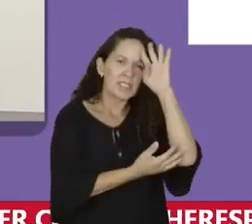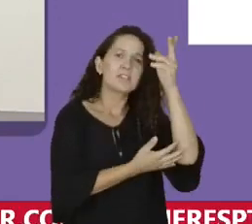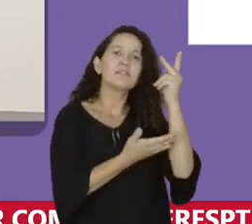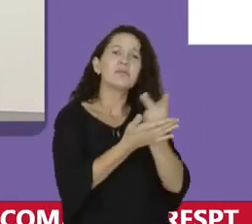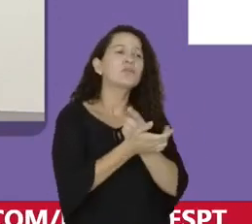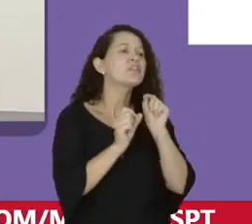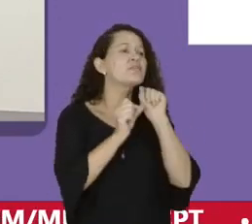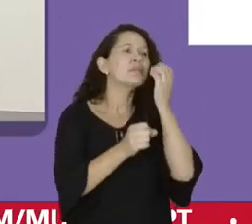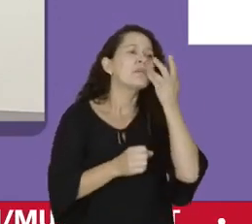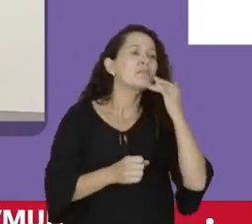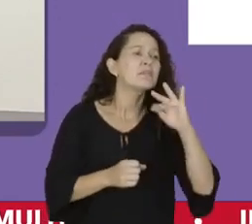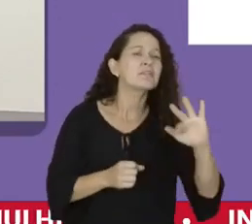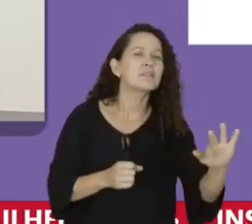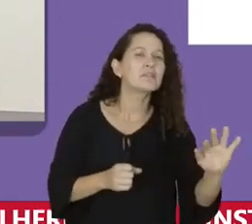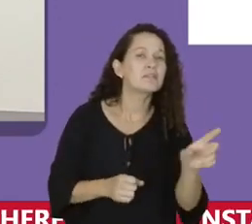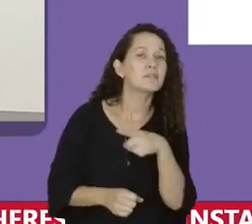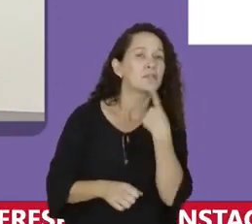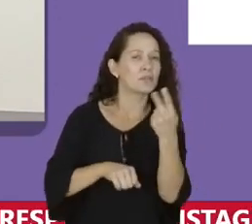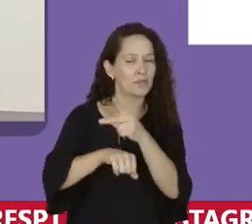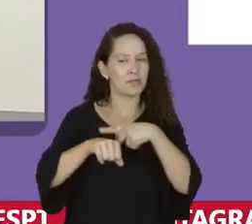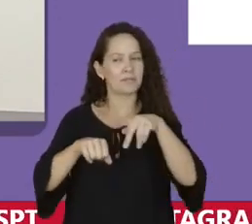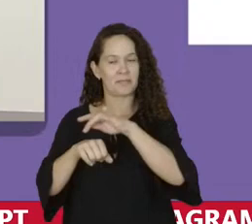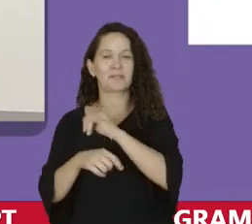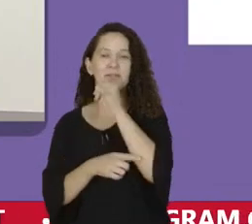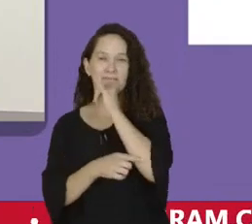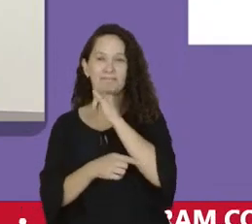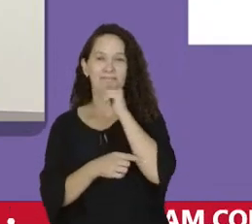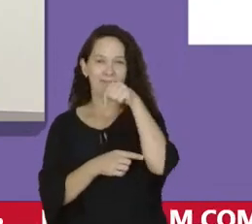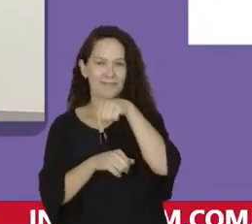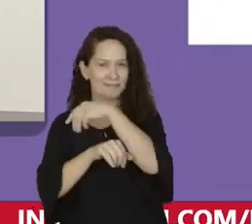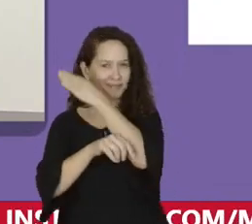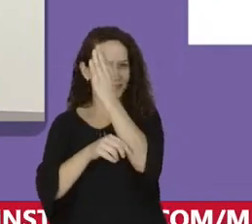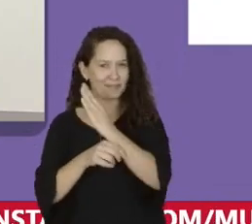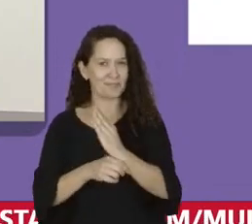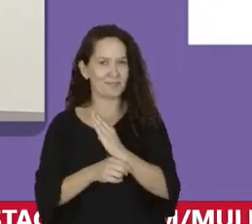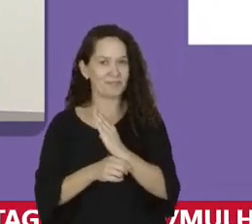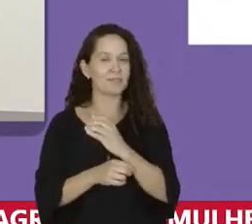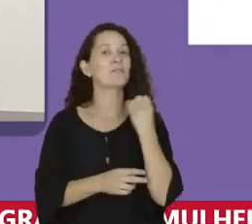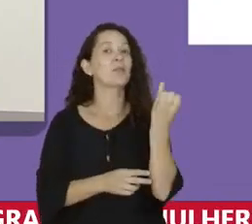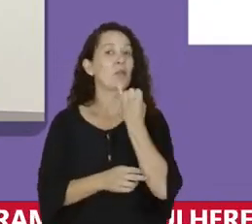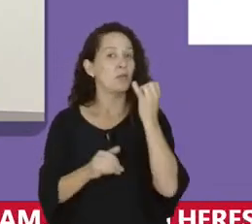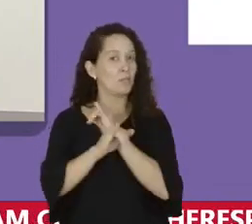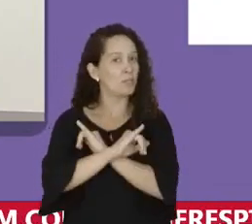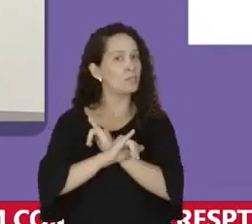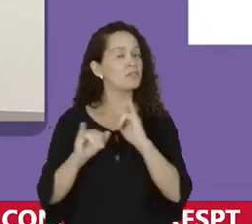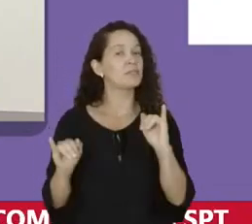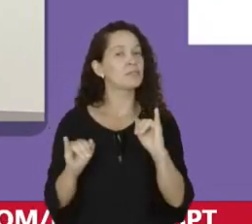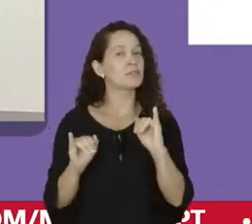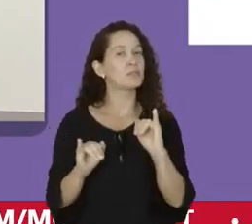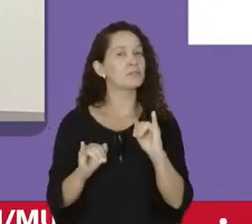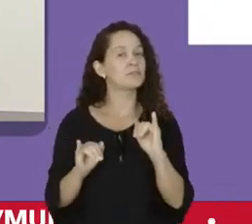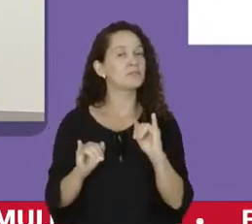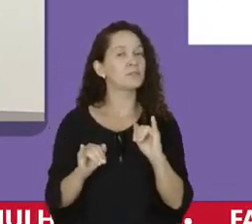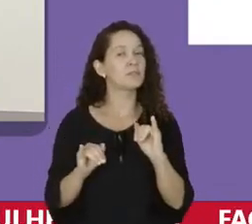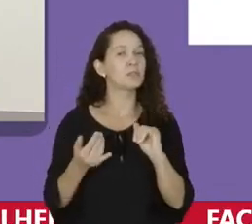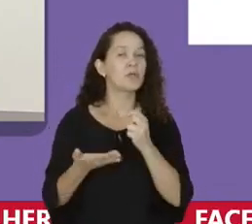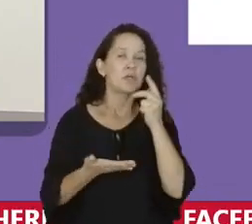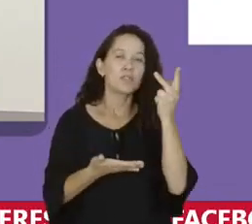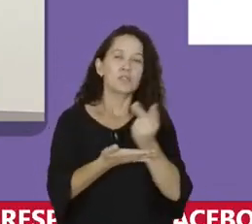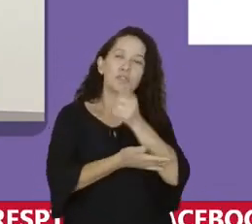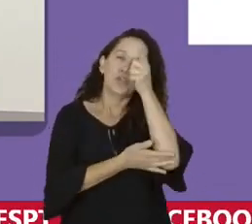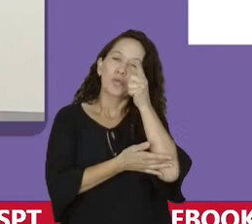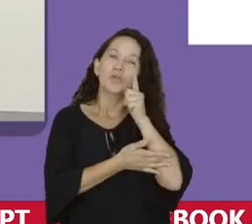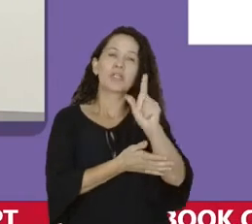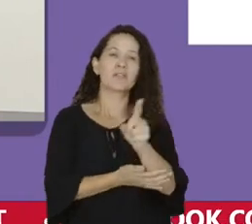acontecer com as crianças. E no nosso país, por exemplo, isso é uma coisa importantíssima, uma das grandes conquistas